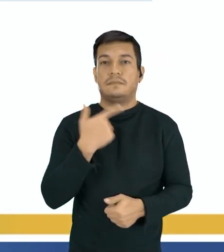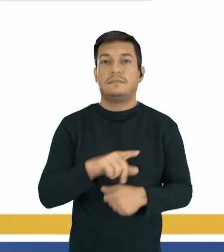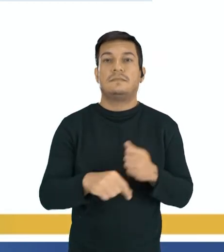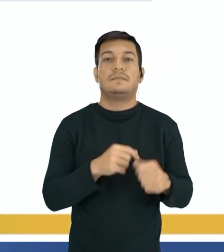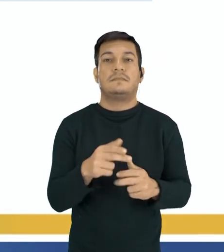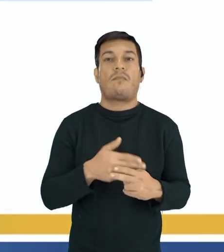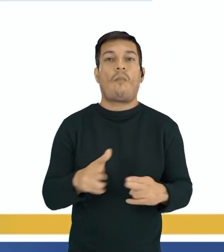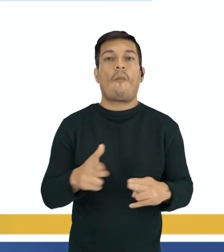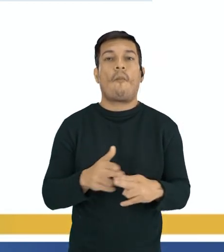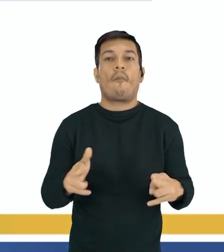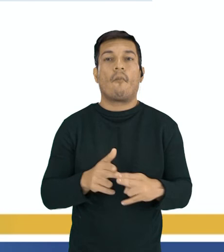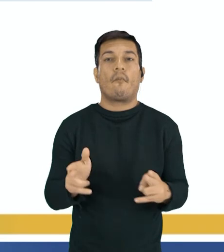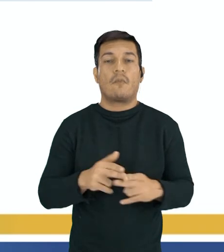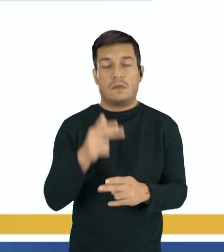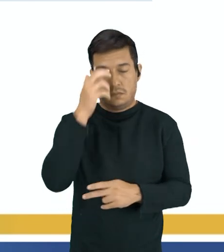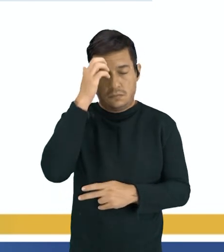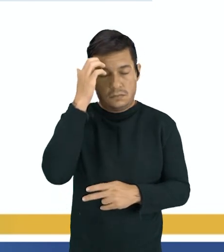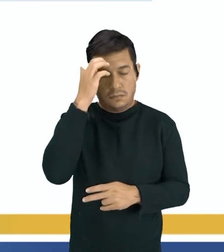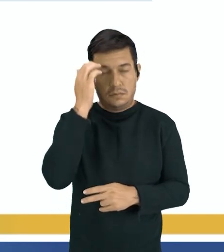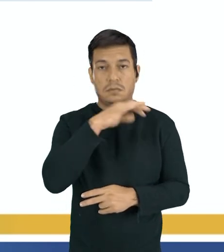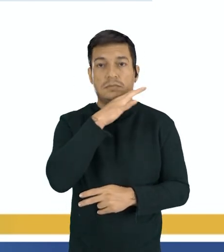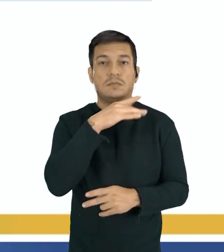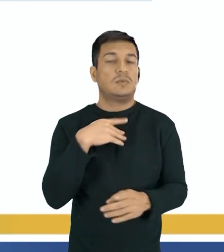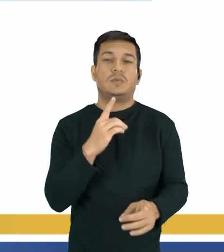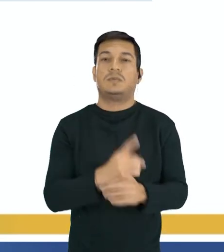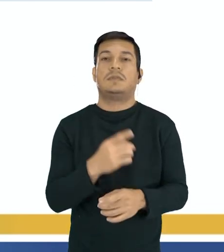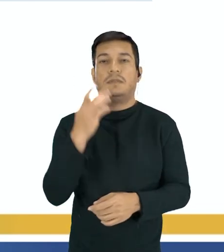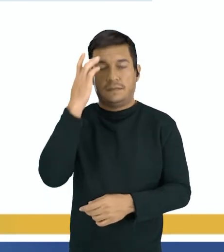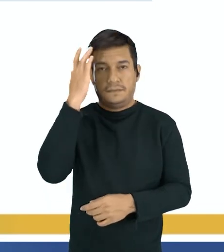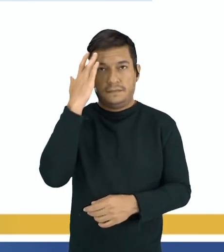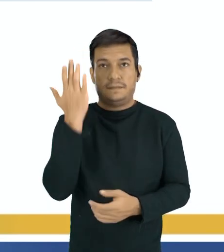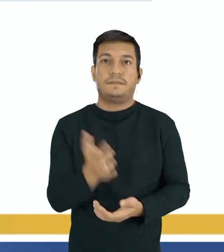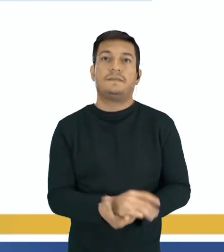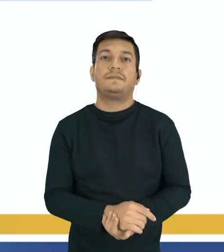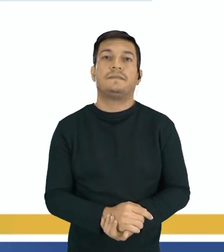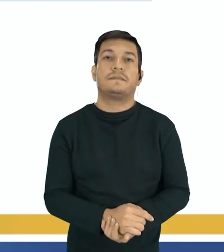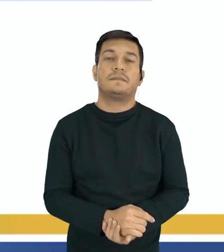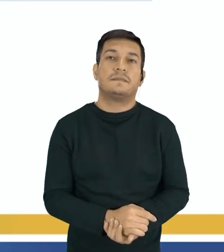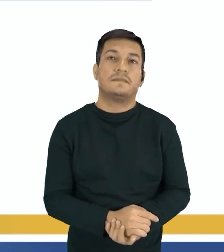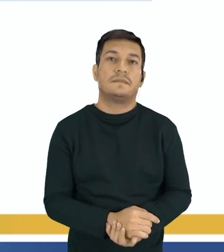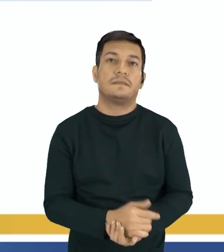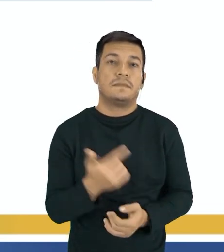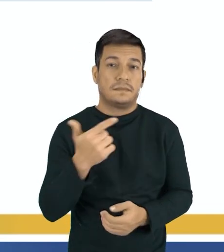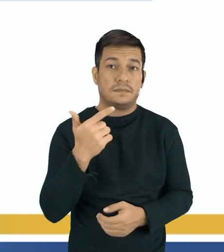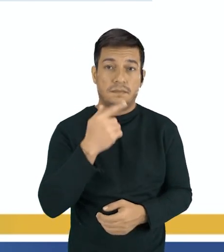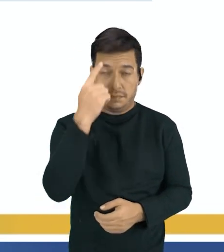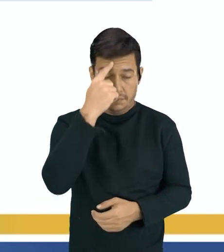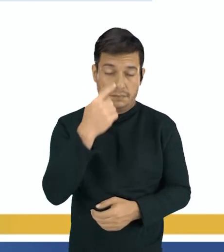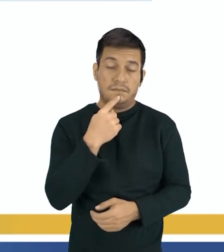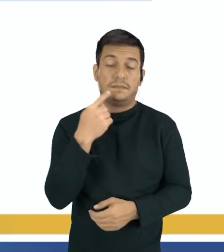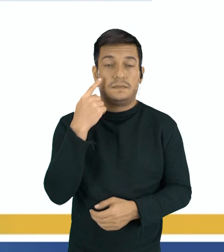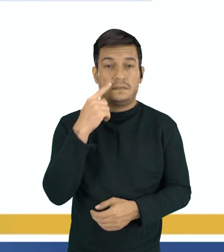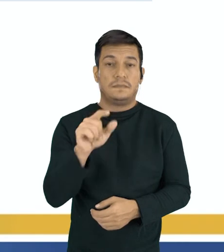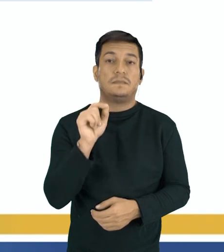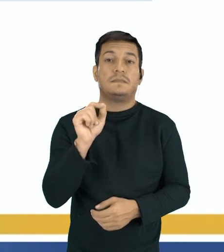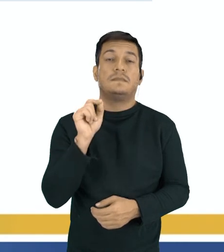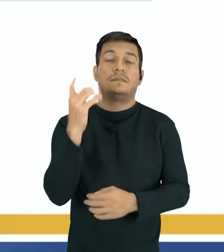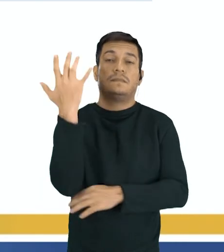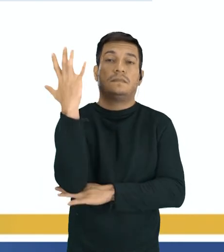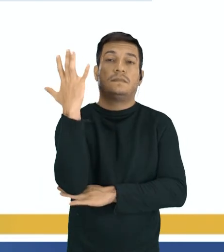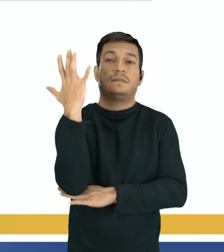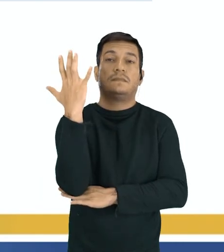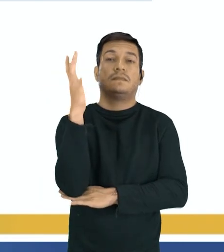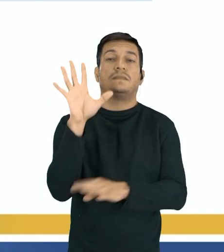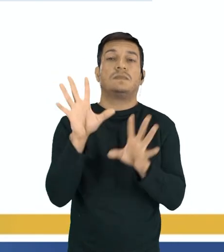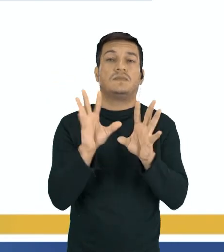se camuflar e os predadores não conseguem encontrar com tanta facilidade. Na segunda imagem, a gente vê já num tronco de